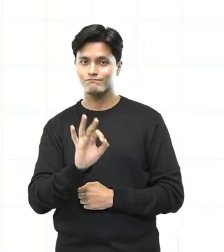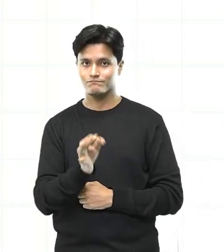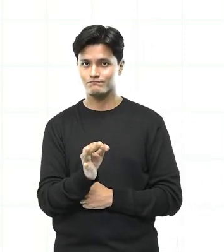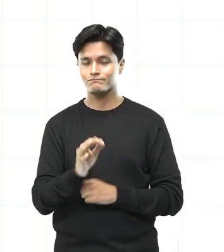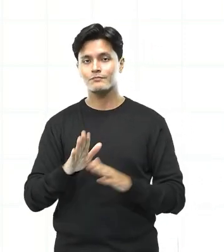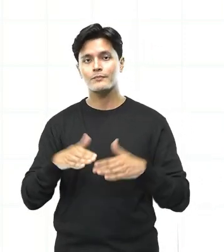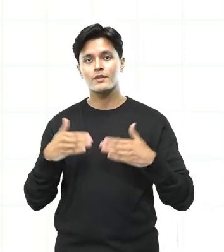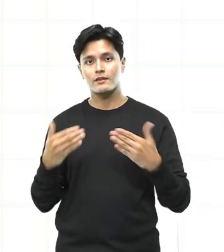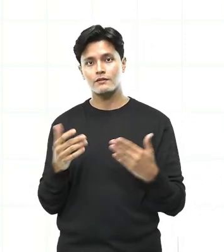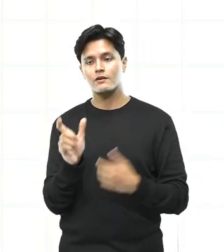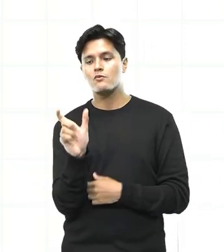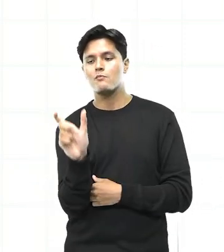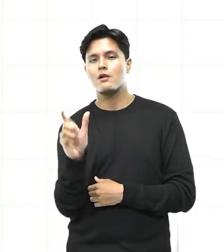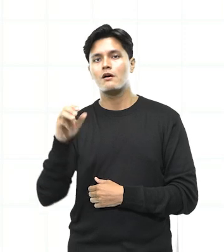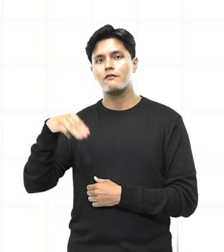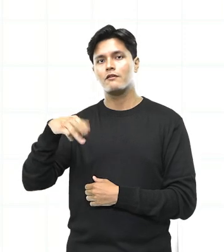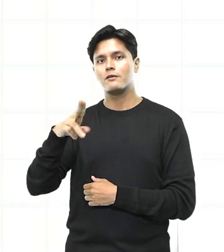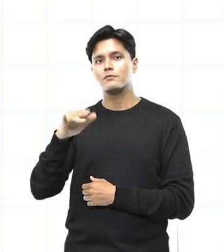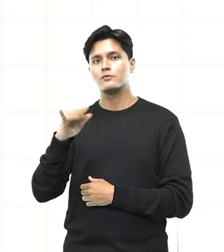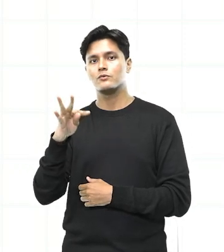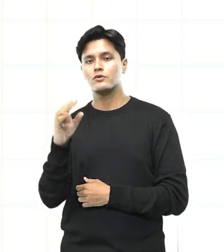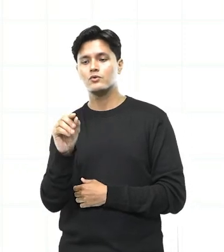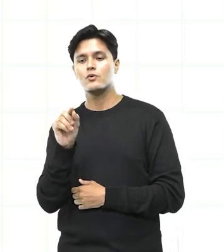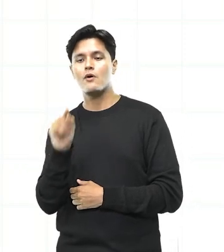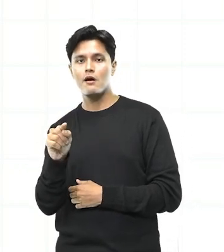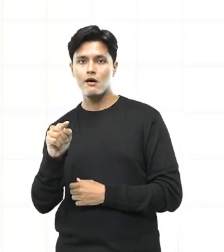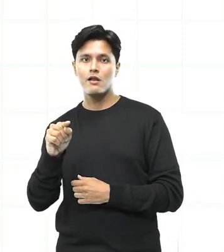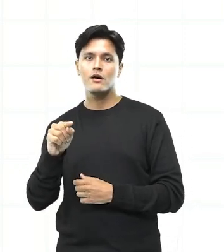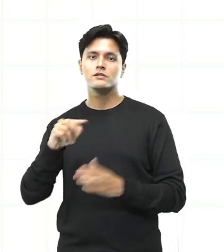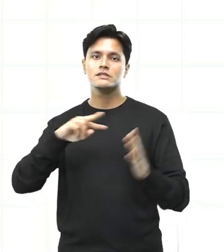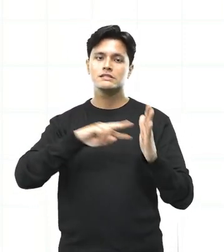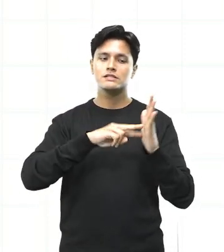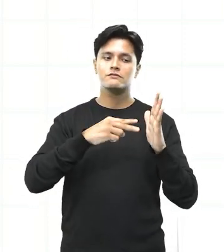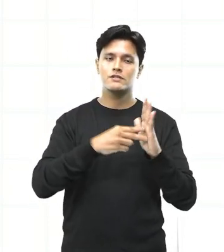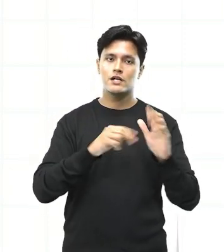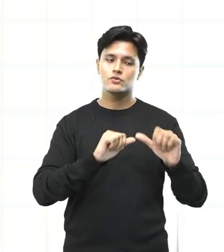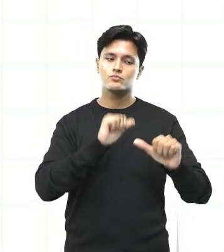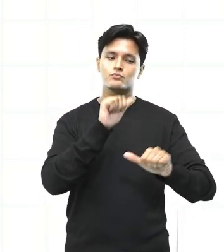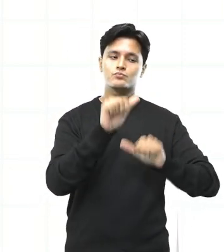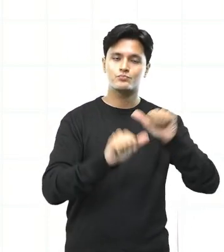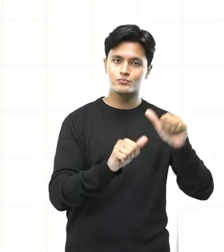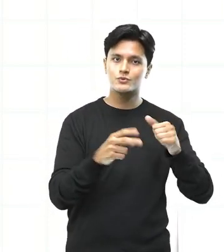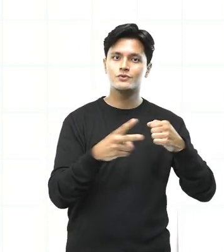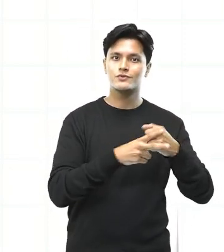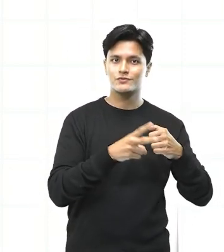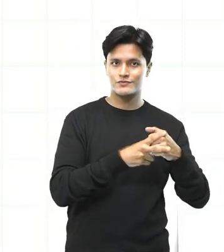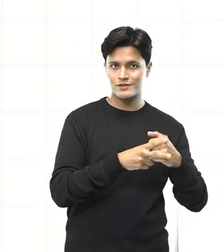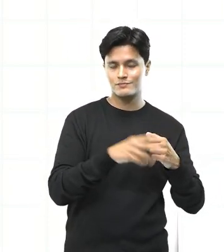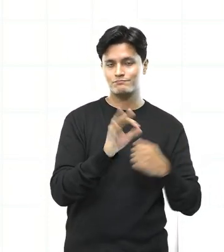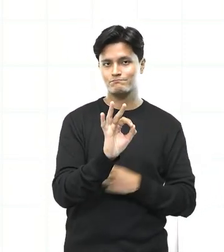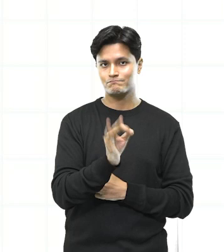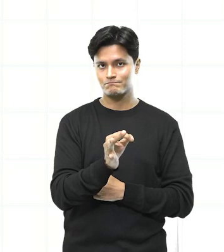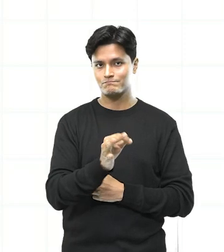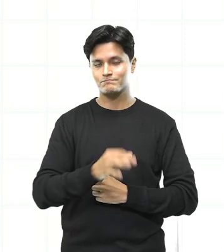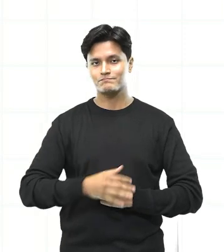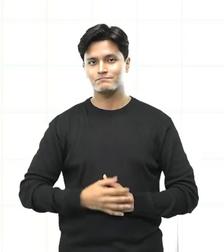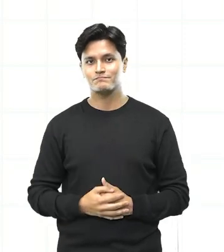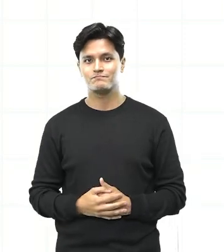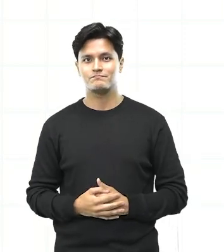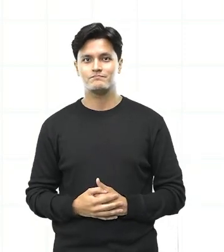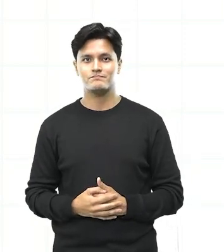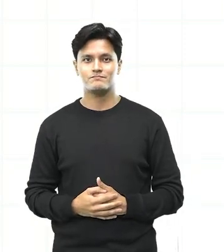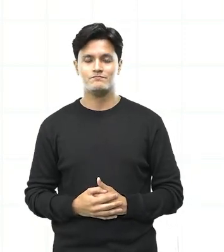Então, a palavra muito, ela está modificando, está alterando o sentido do verbo